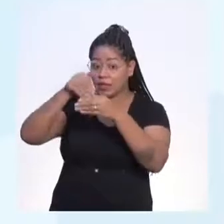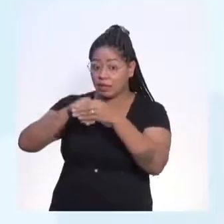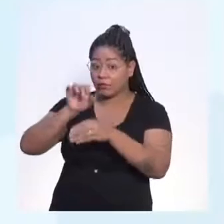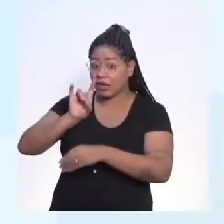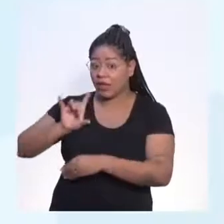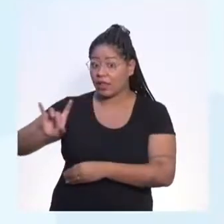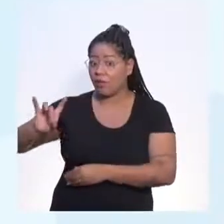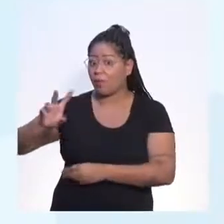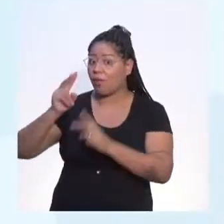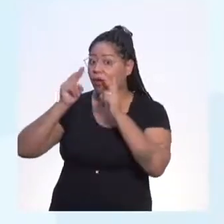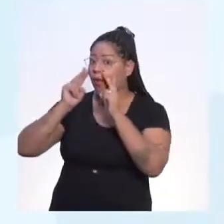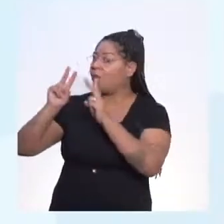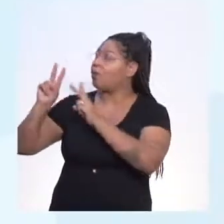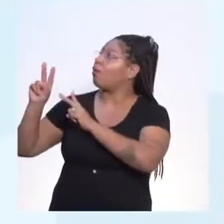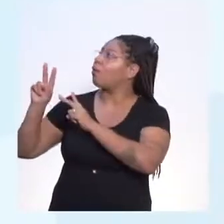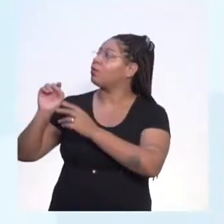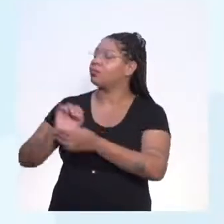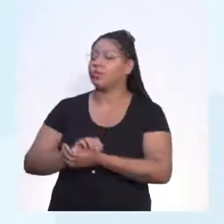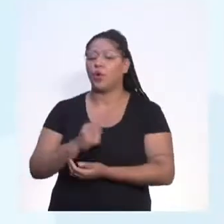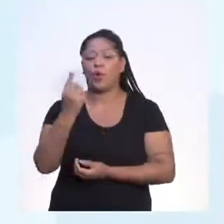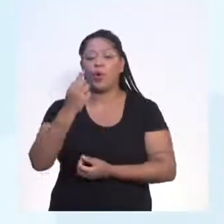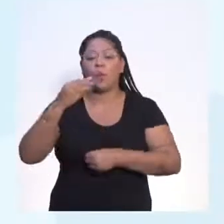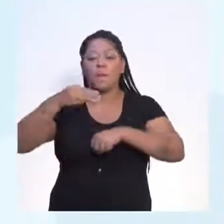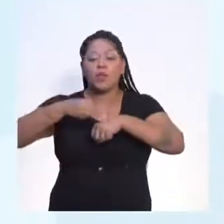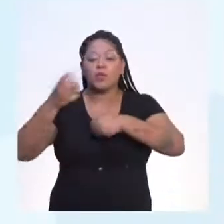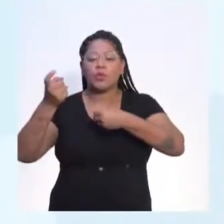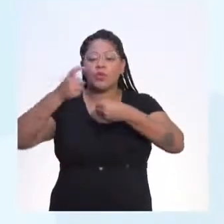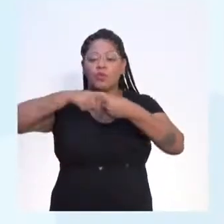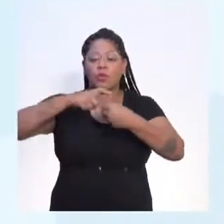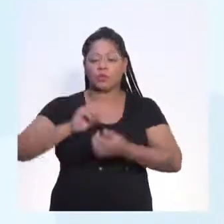estamento. Está bem? 1 minuto.